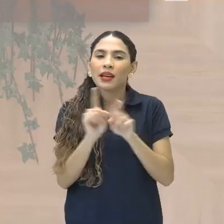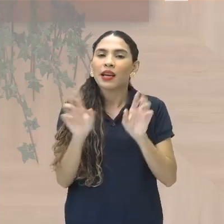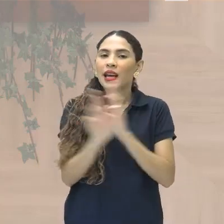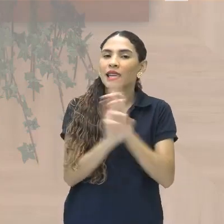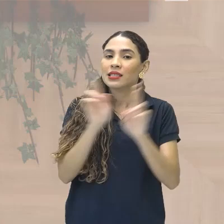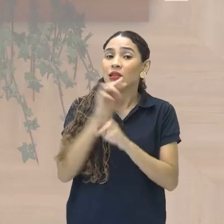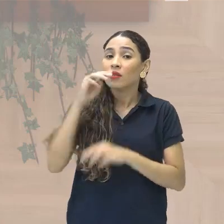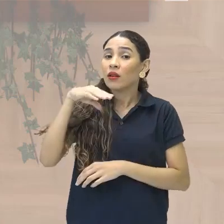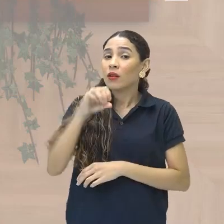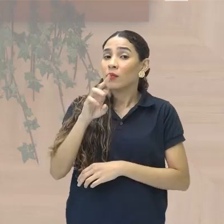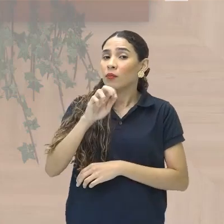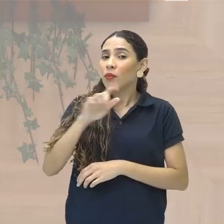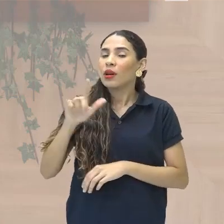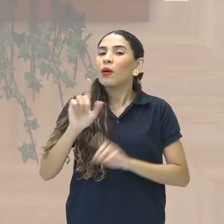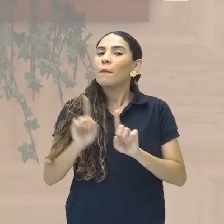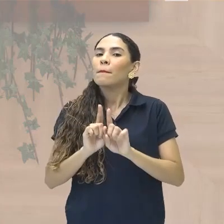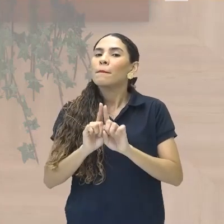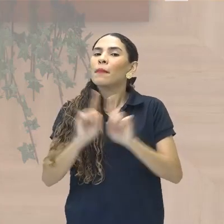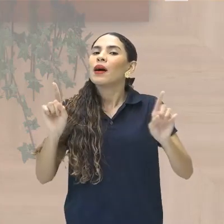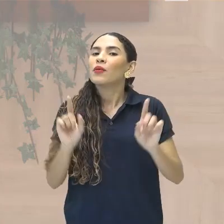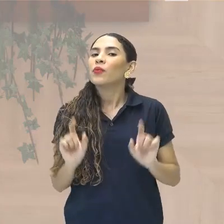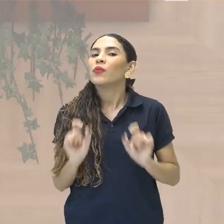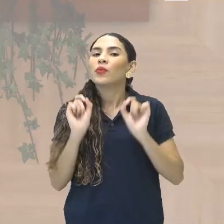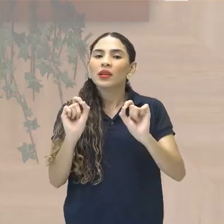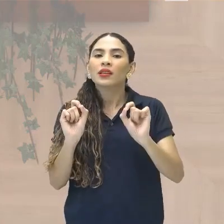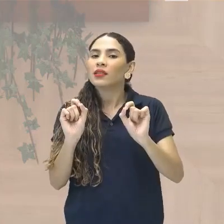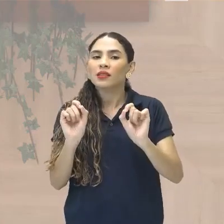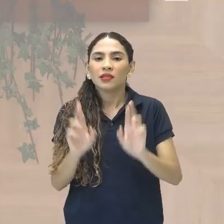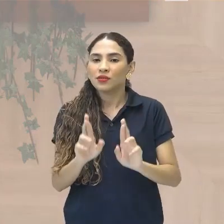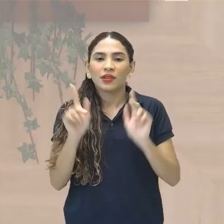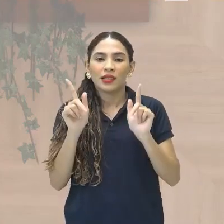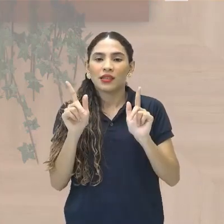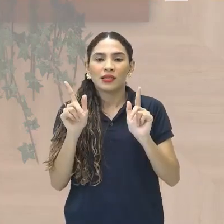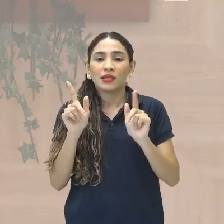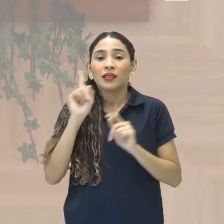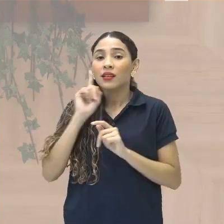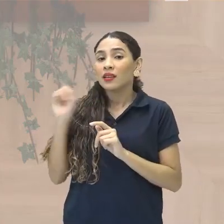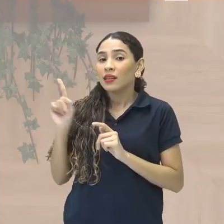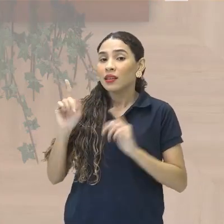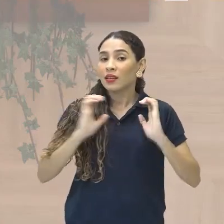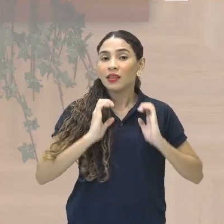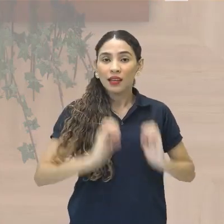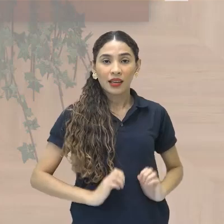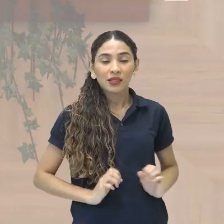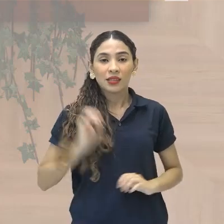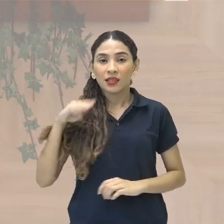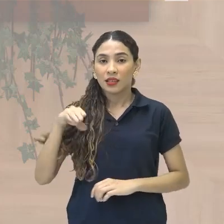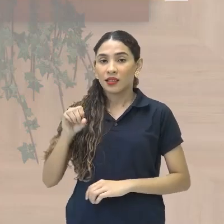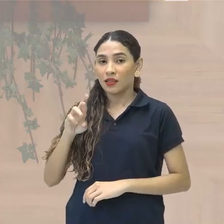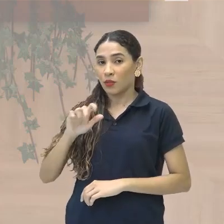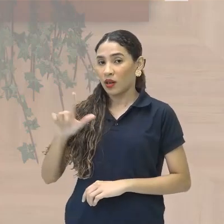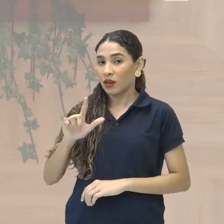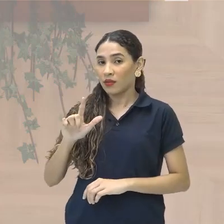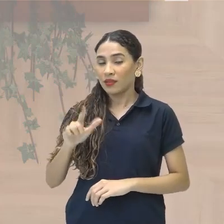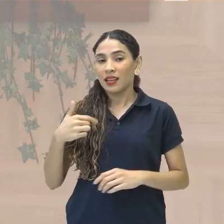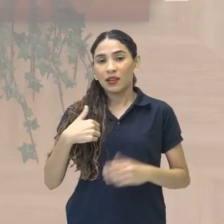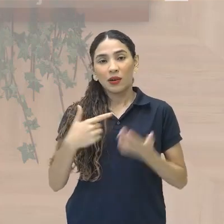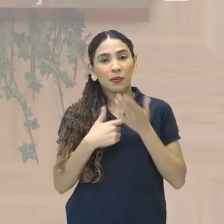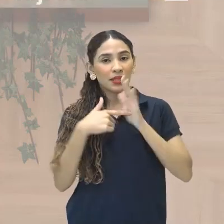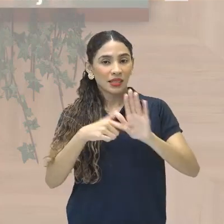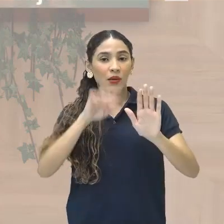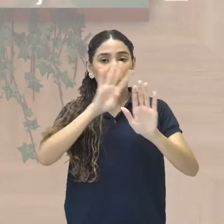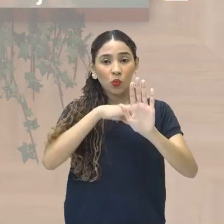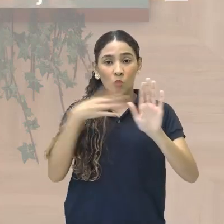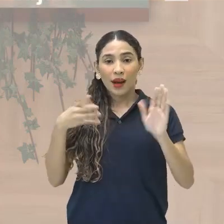à moral também, mas qual é concretamente a diferença entre ética e moral? Eu vou trazer um